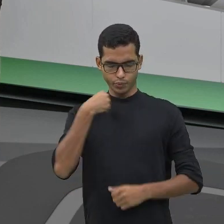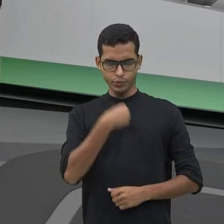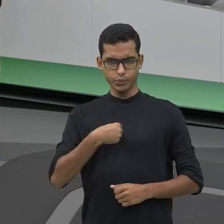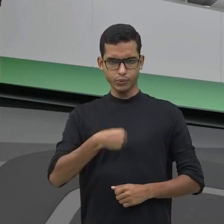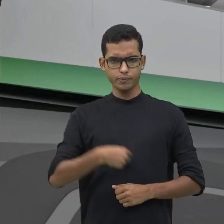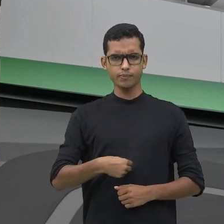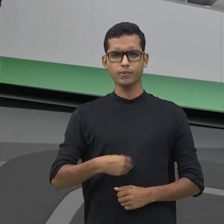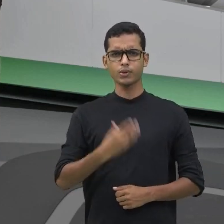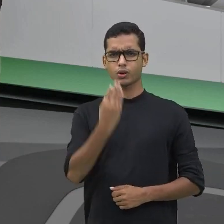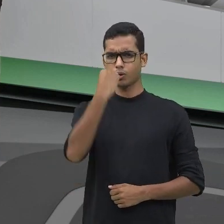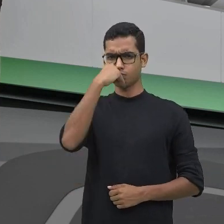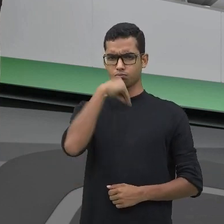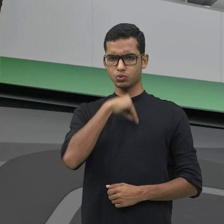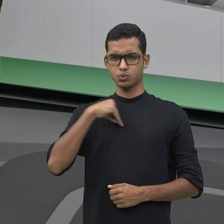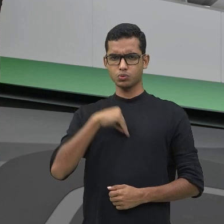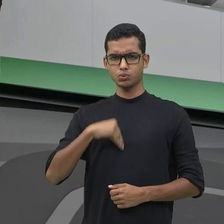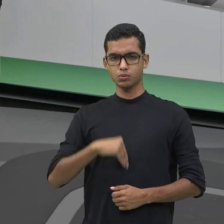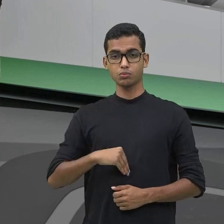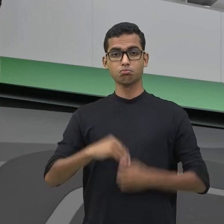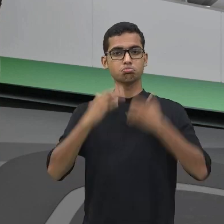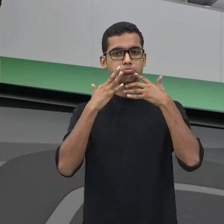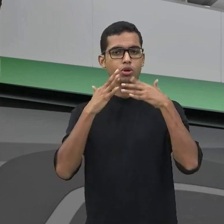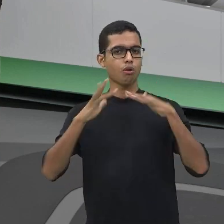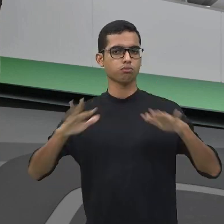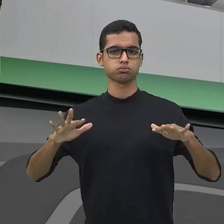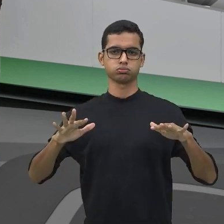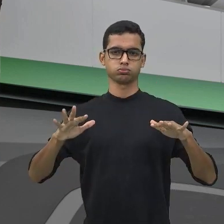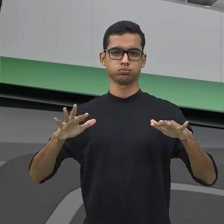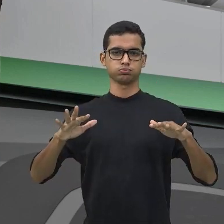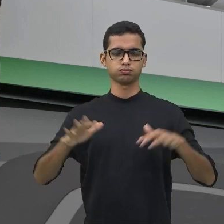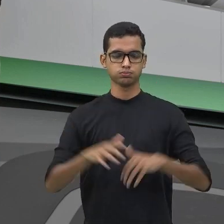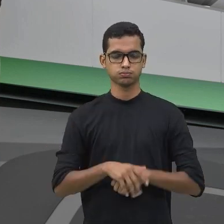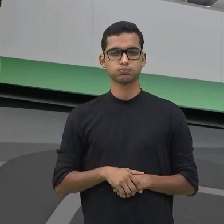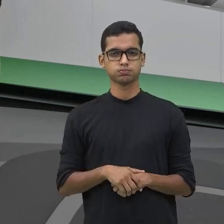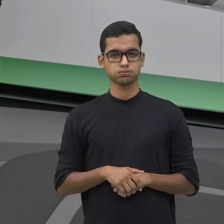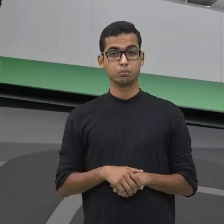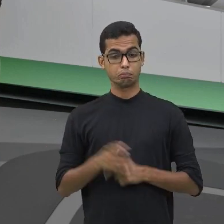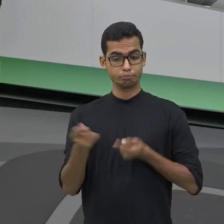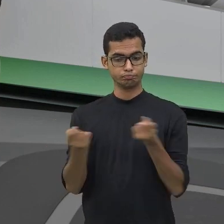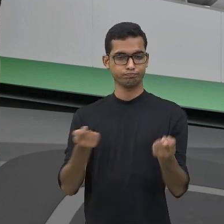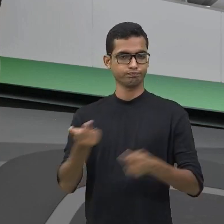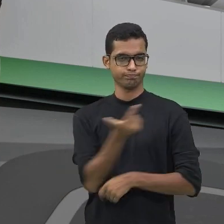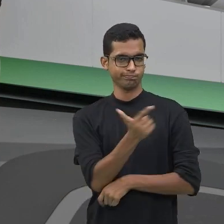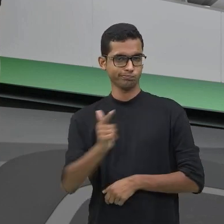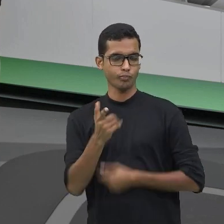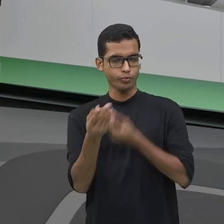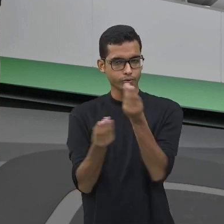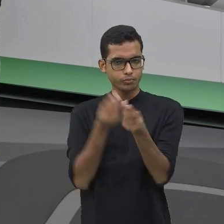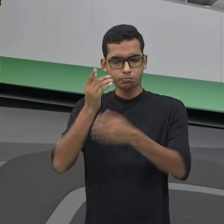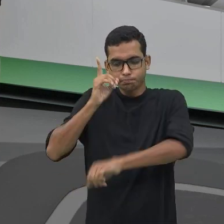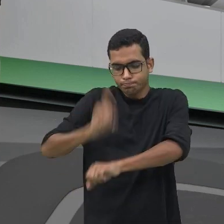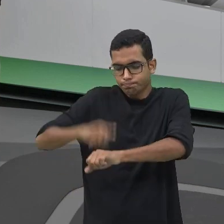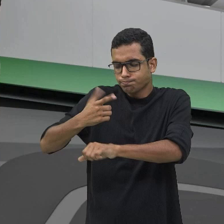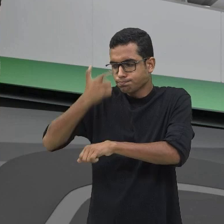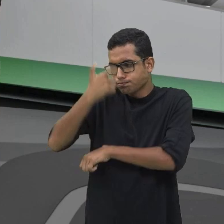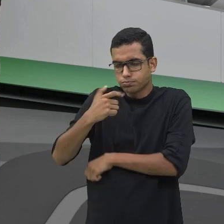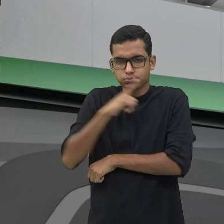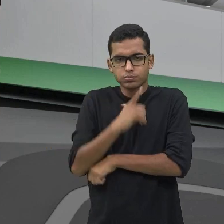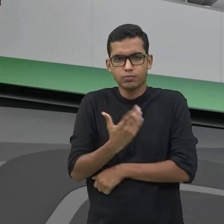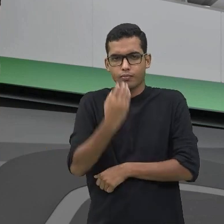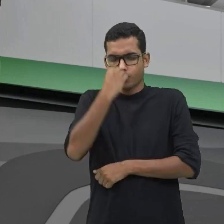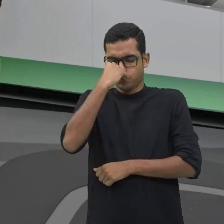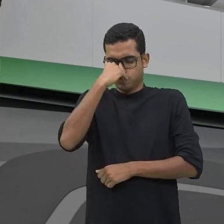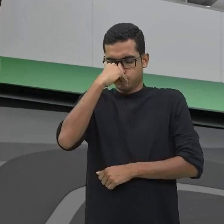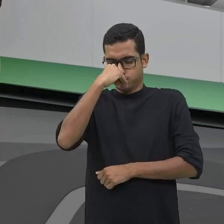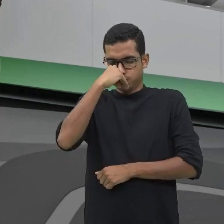são involuntários. O que significa isso, professora? Que eu não controlo. A partir do momento que eu vou deglutir o meu